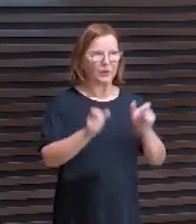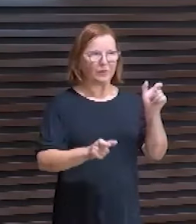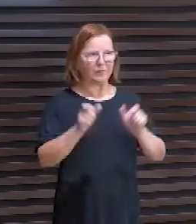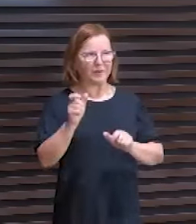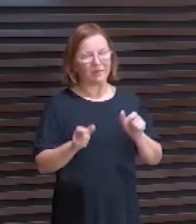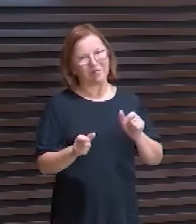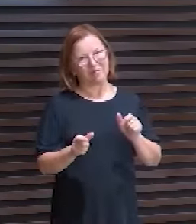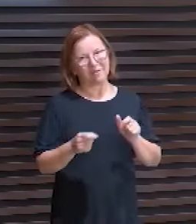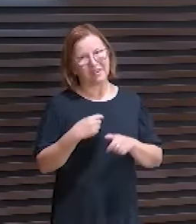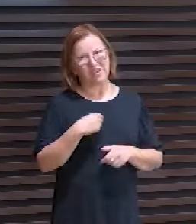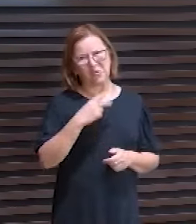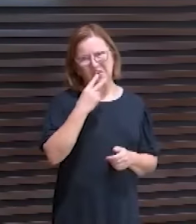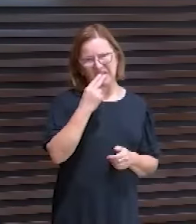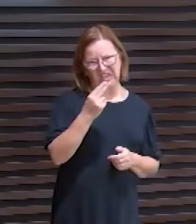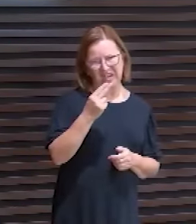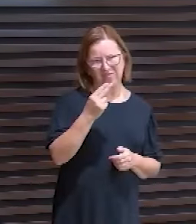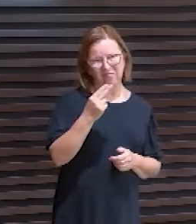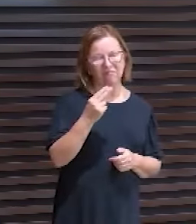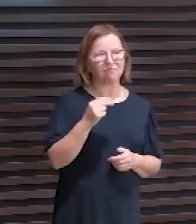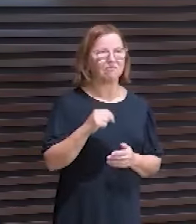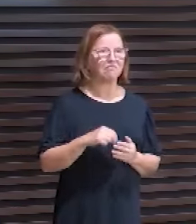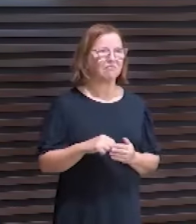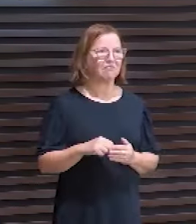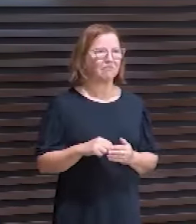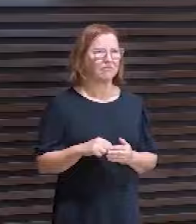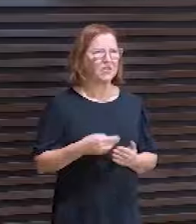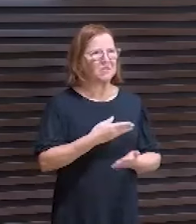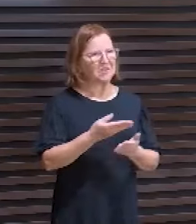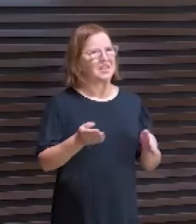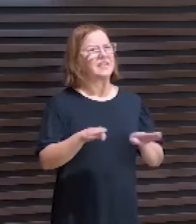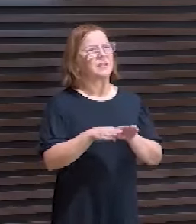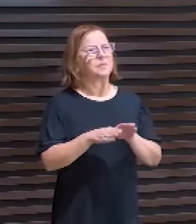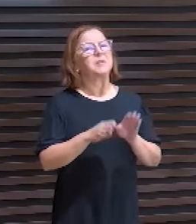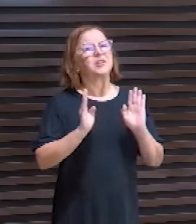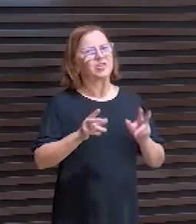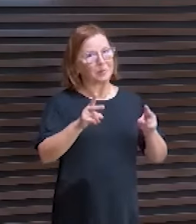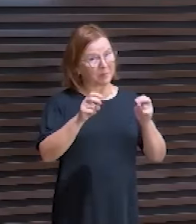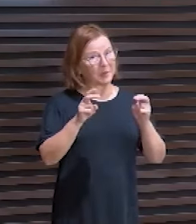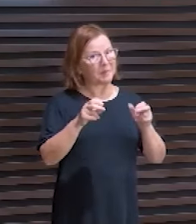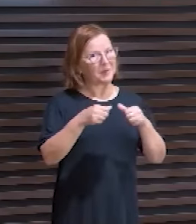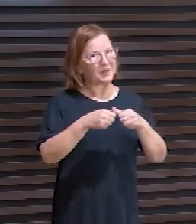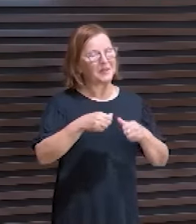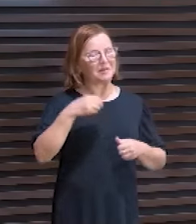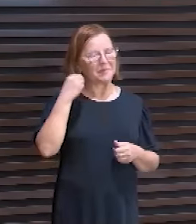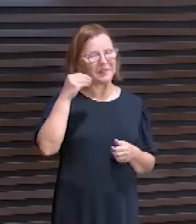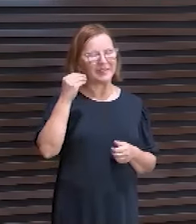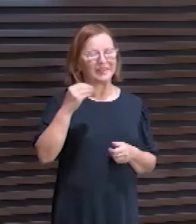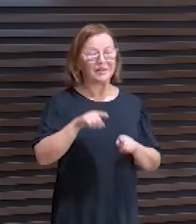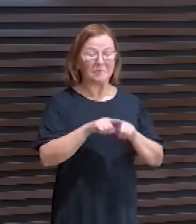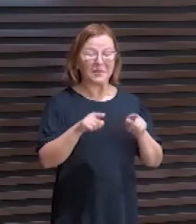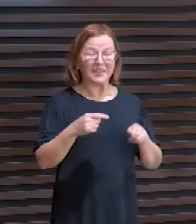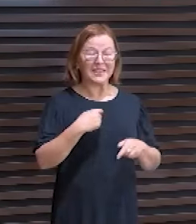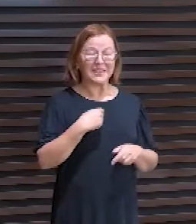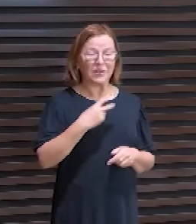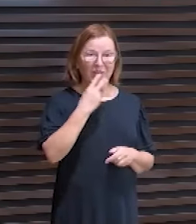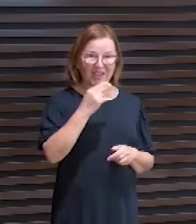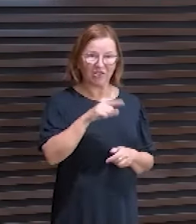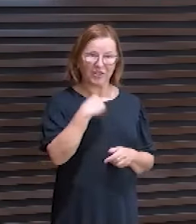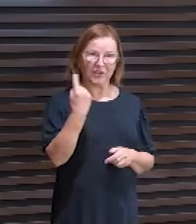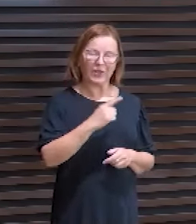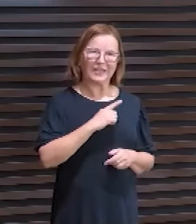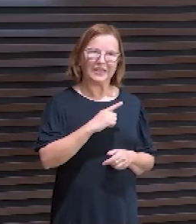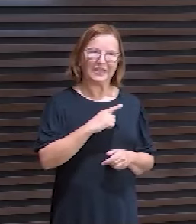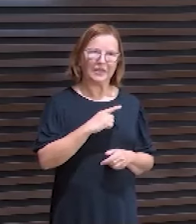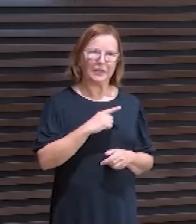que vocês devem ter as suas experiências também mas eu acho que nós temos essa